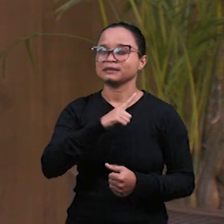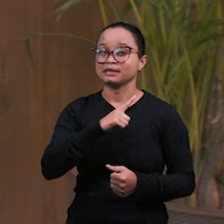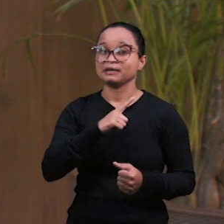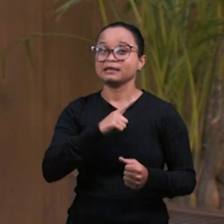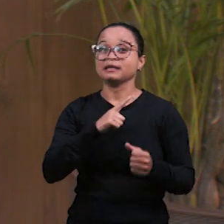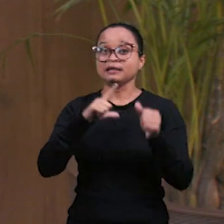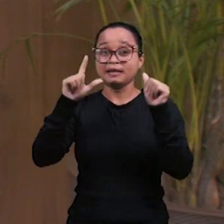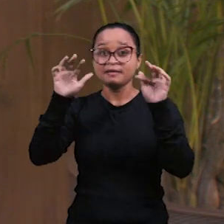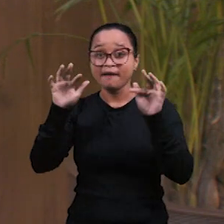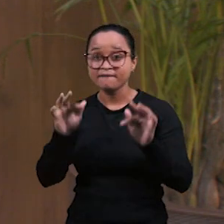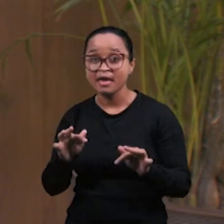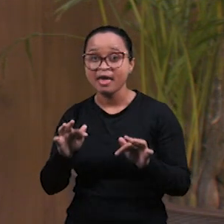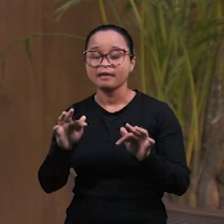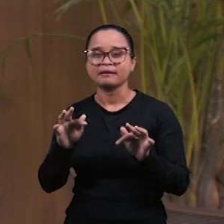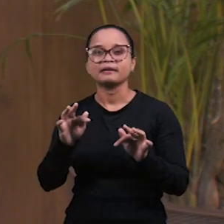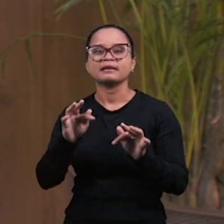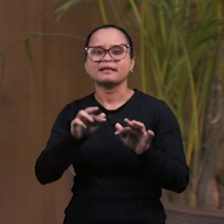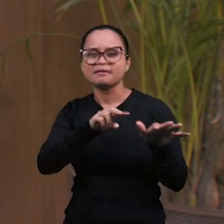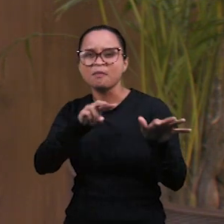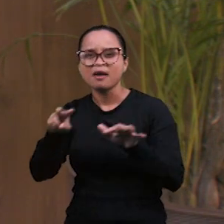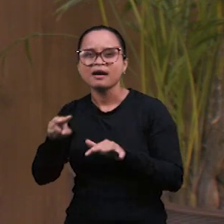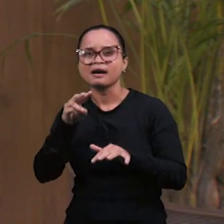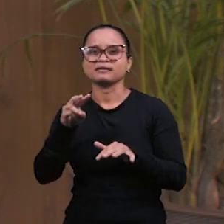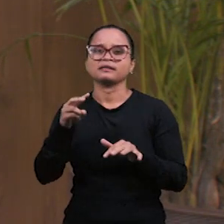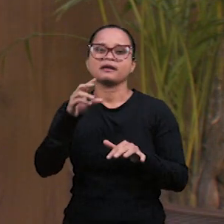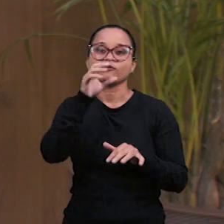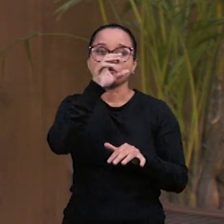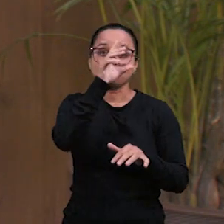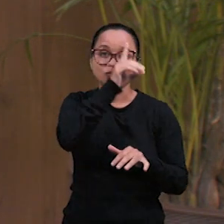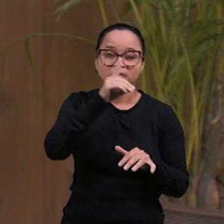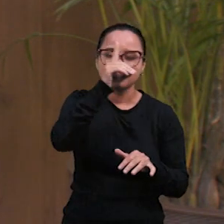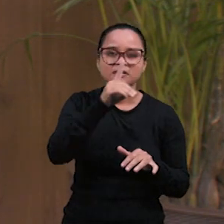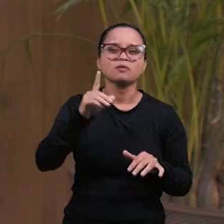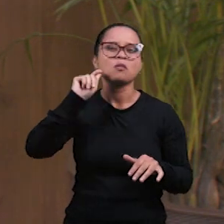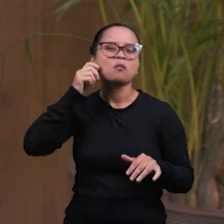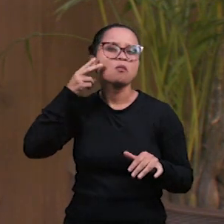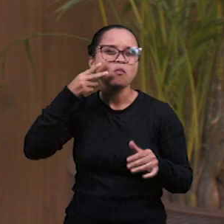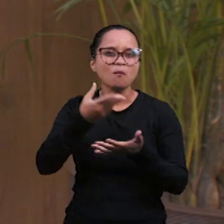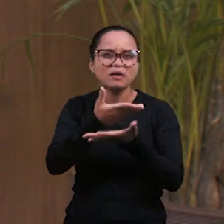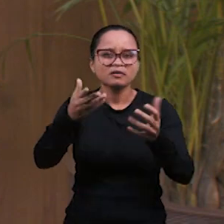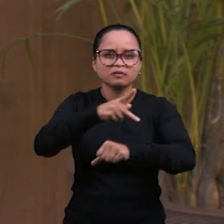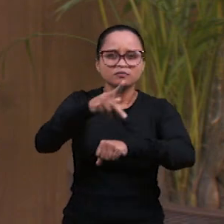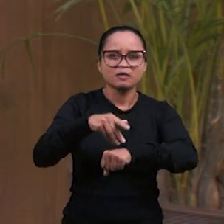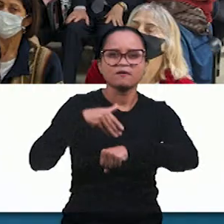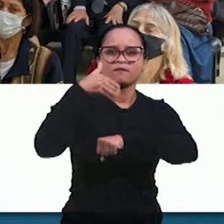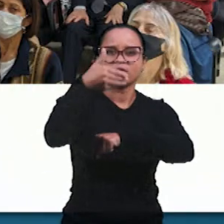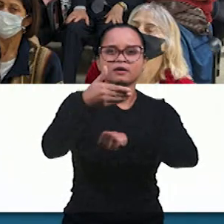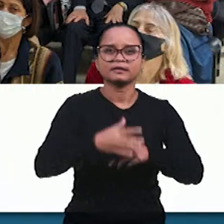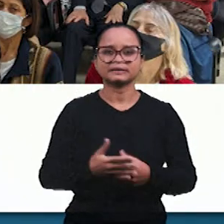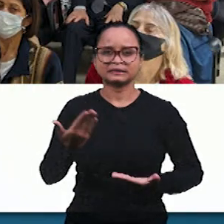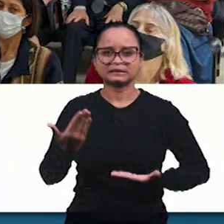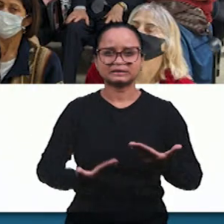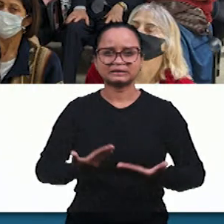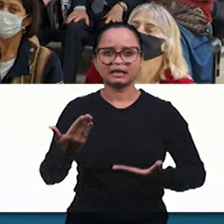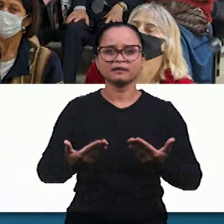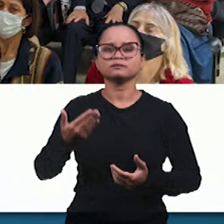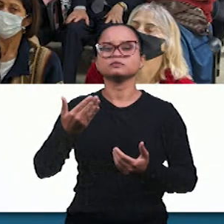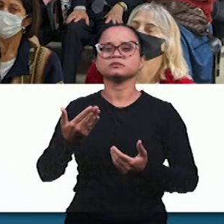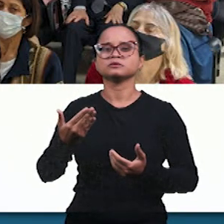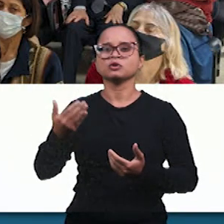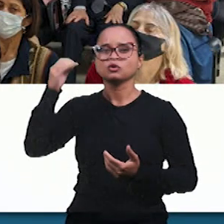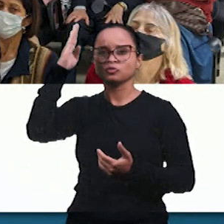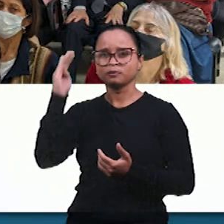semana, uma ceia internacional, ou seja, participaram dessa ceia irmãos de todo o Brasil e